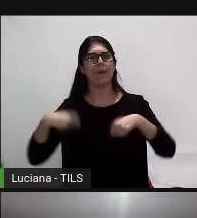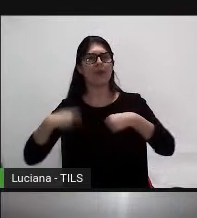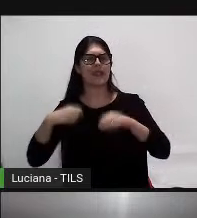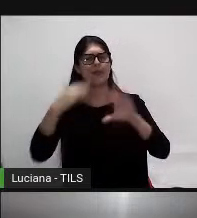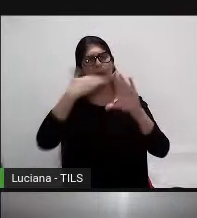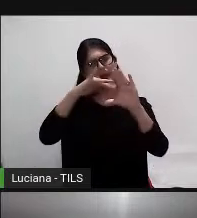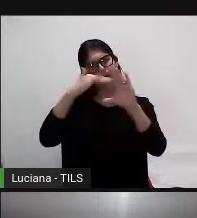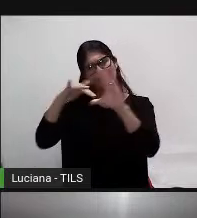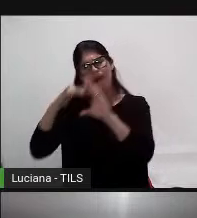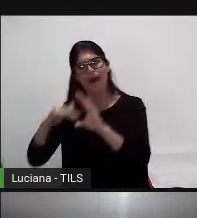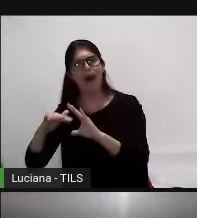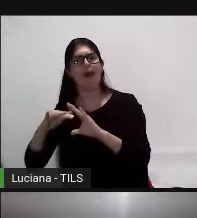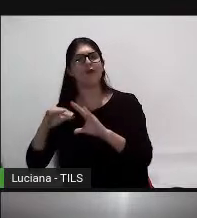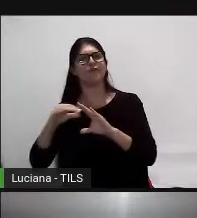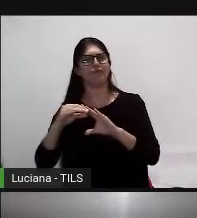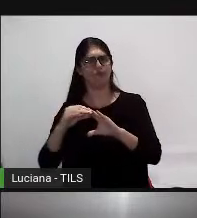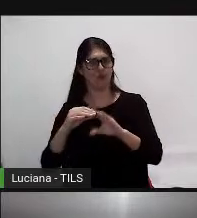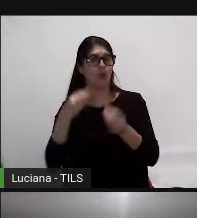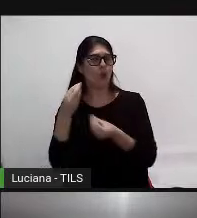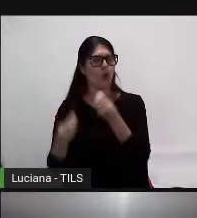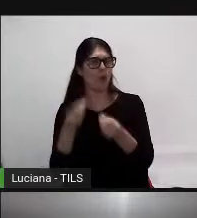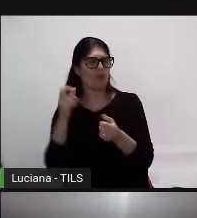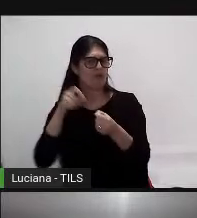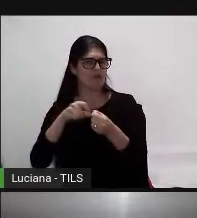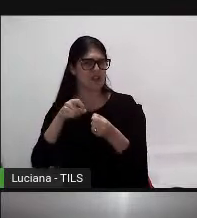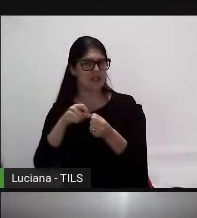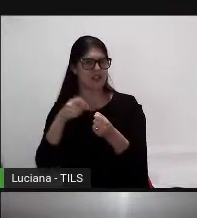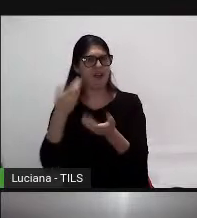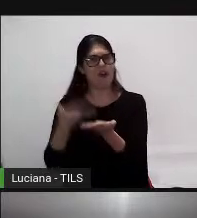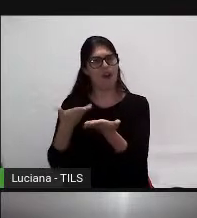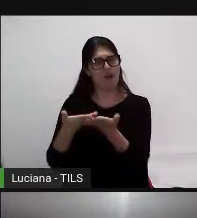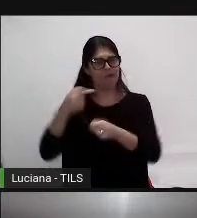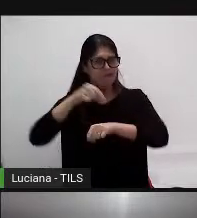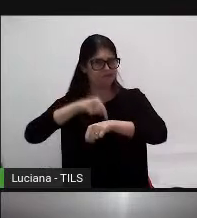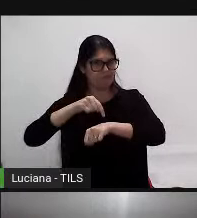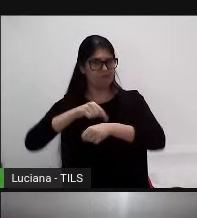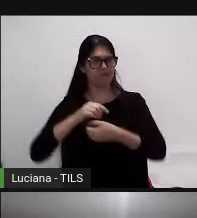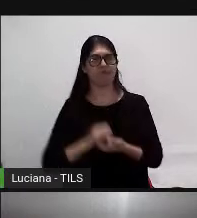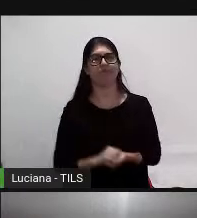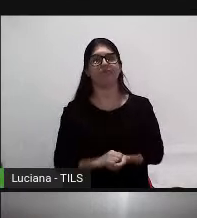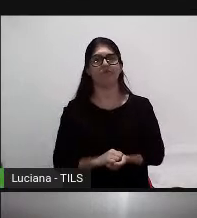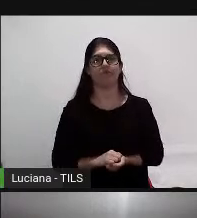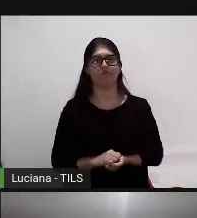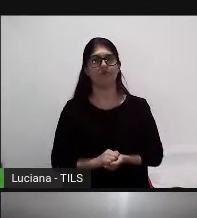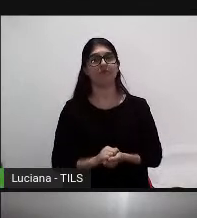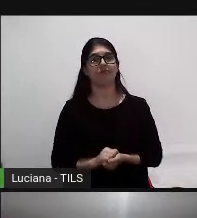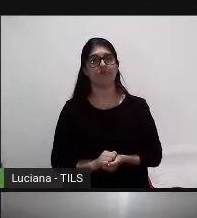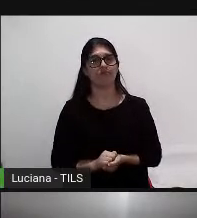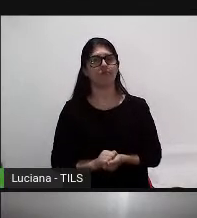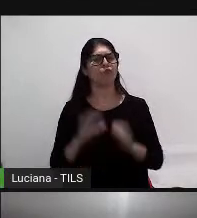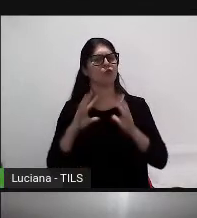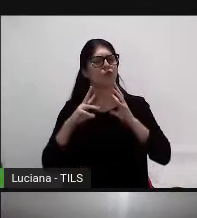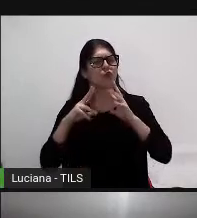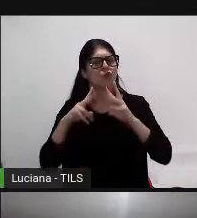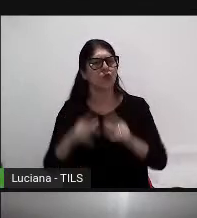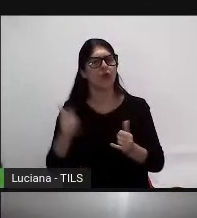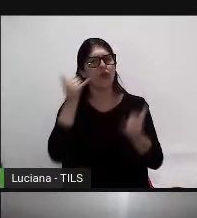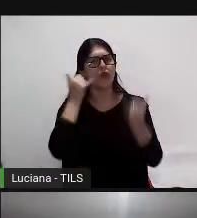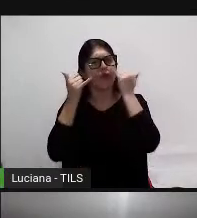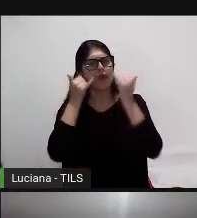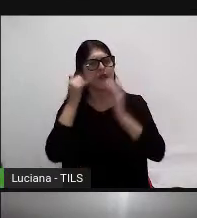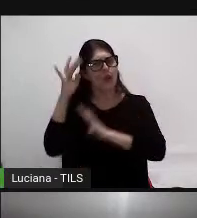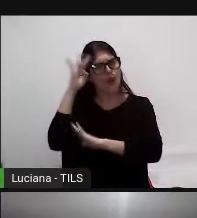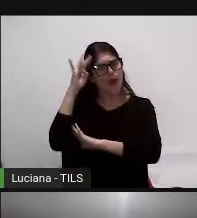enviando e comentando como será realizado isso. Tá? Sobre o sistema acadêmico, então, durante